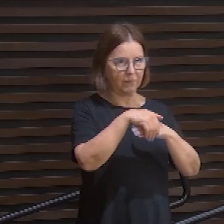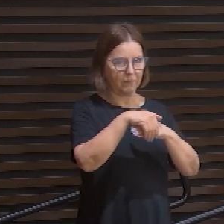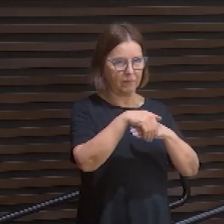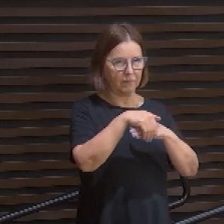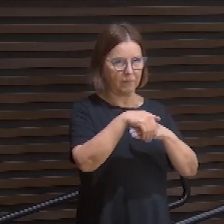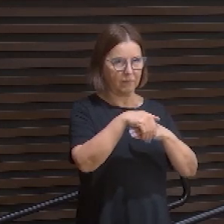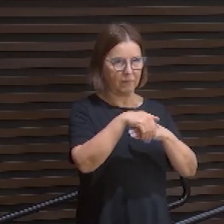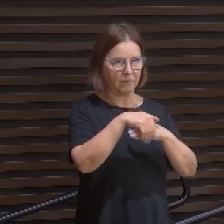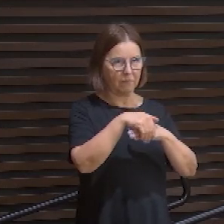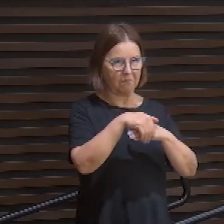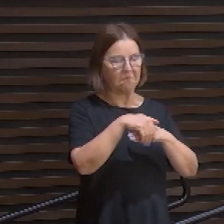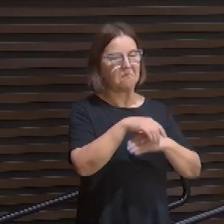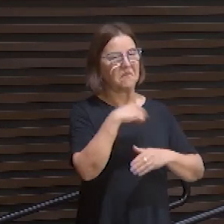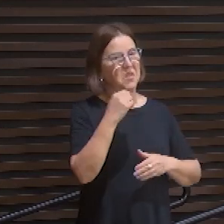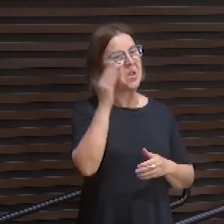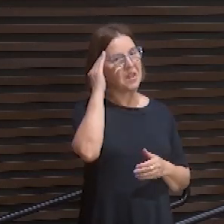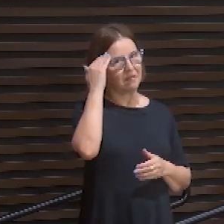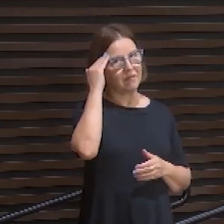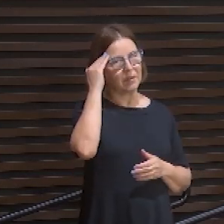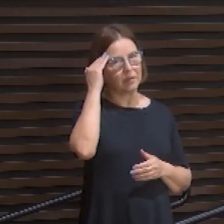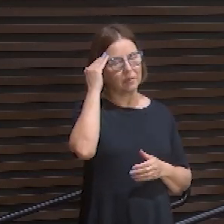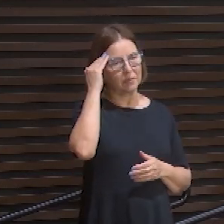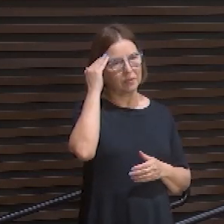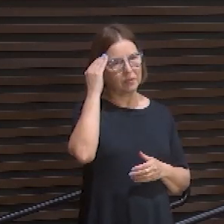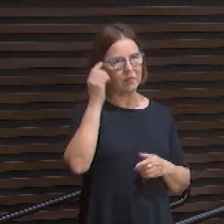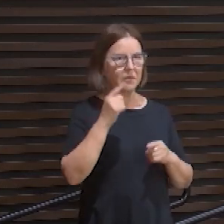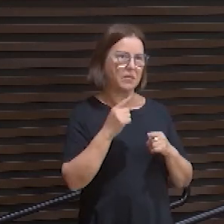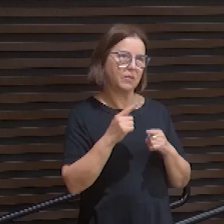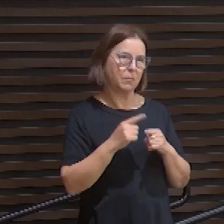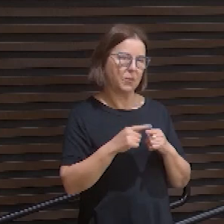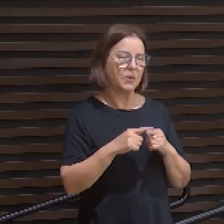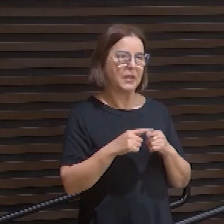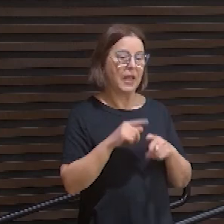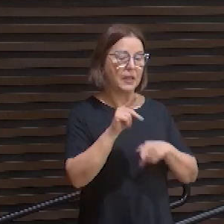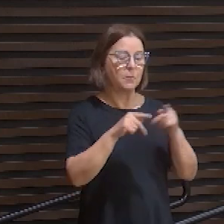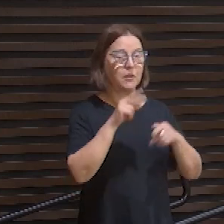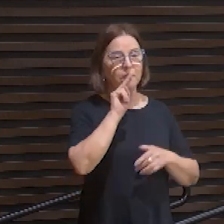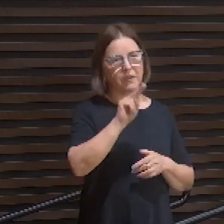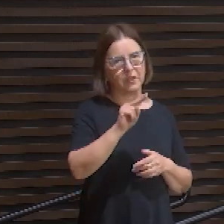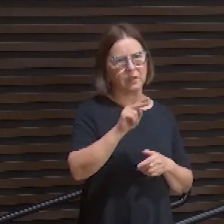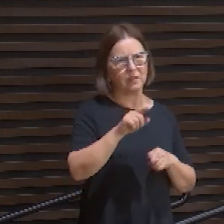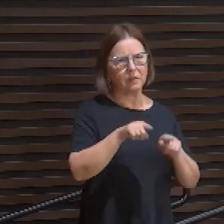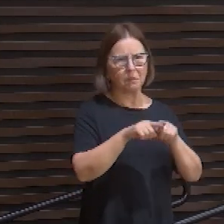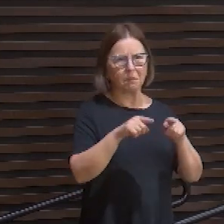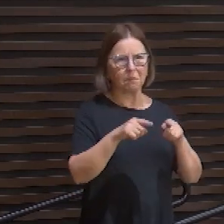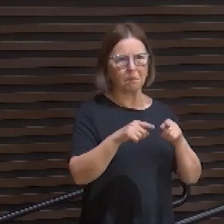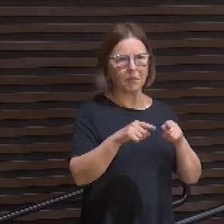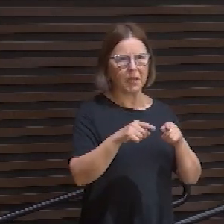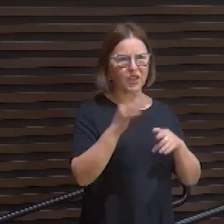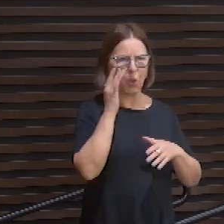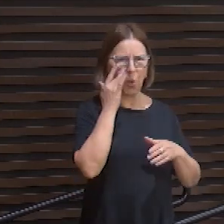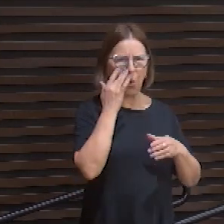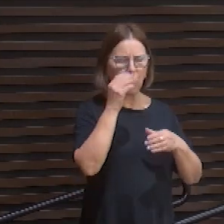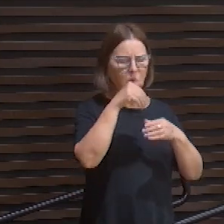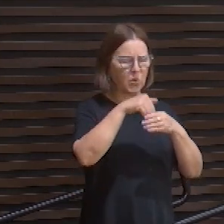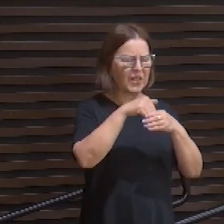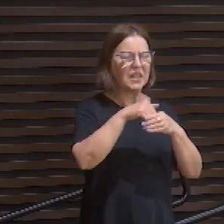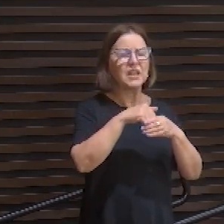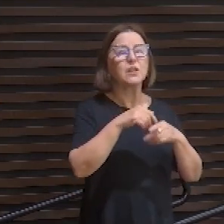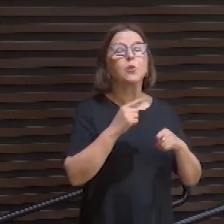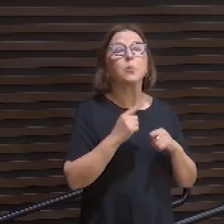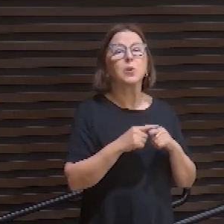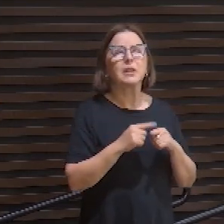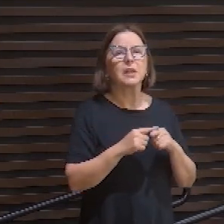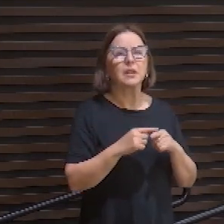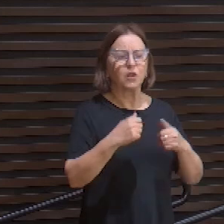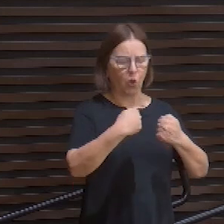se entende, porque podia ser visto, mas ouro por dentro, por quê? Uma